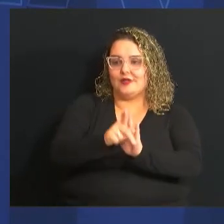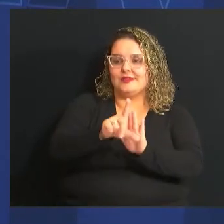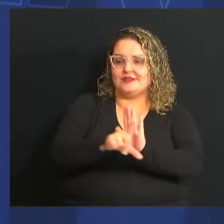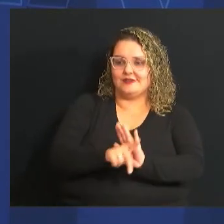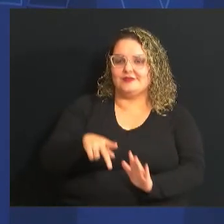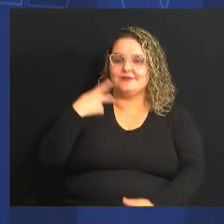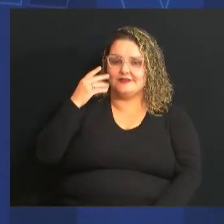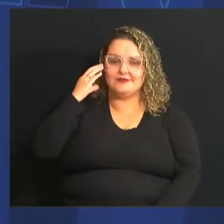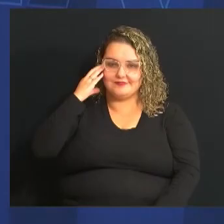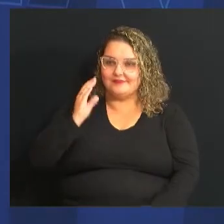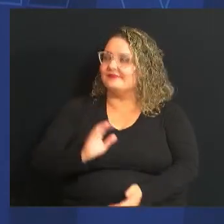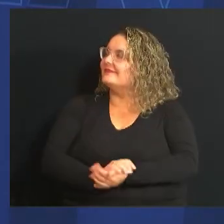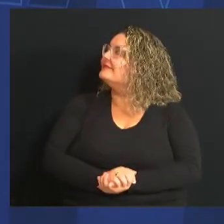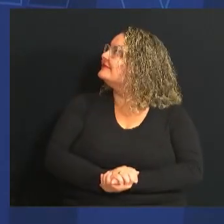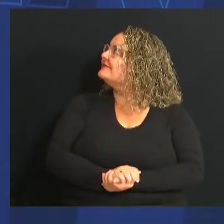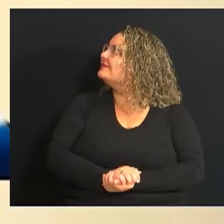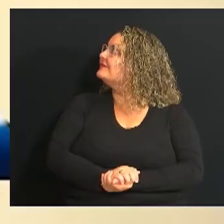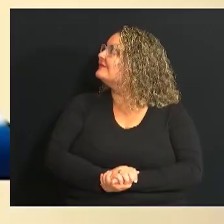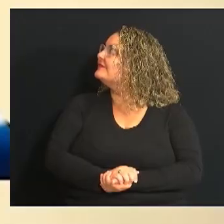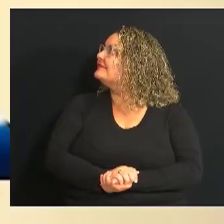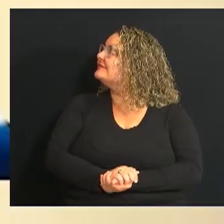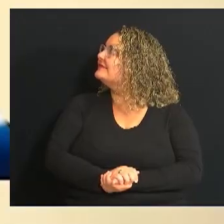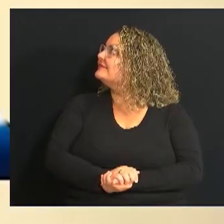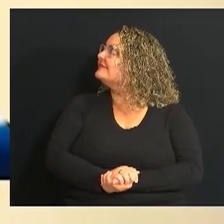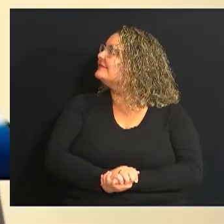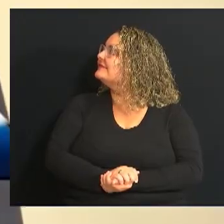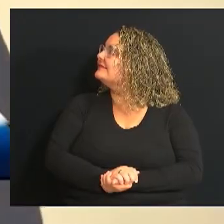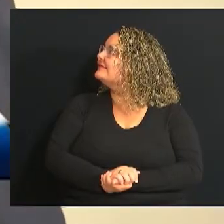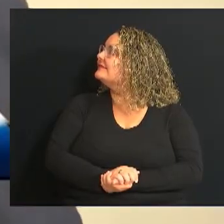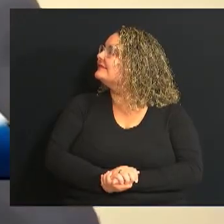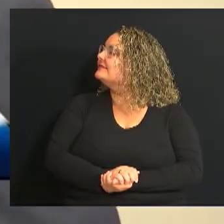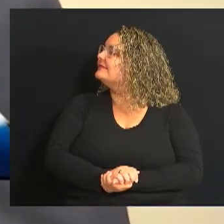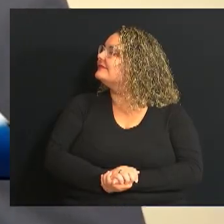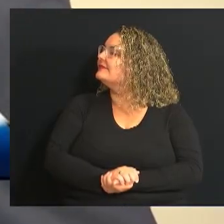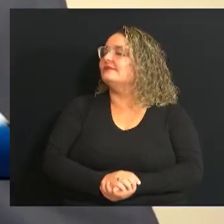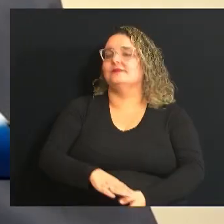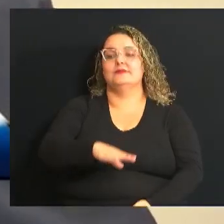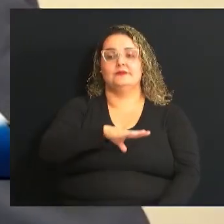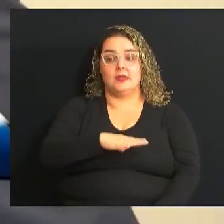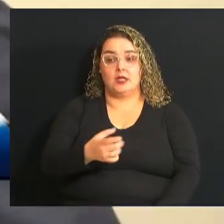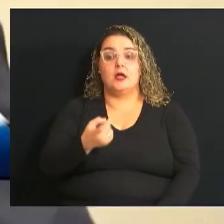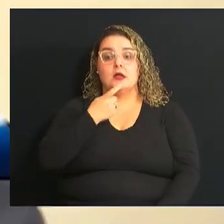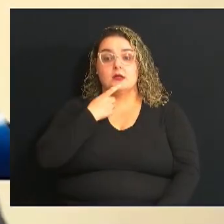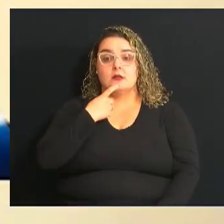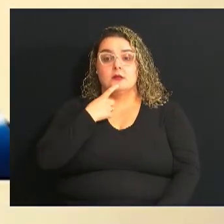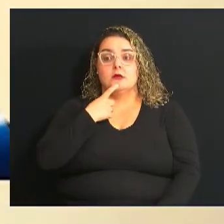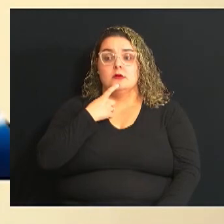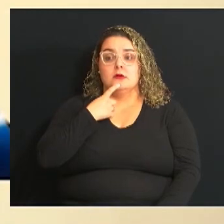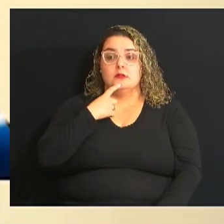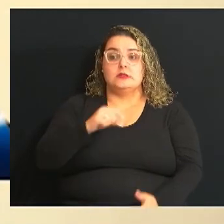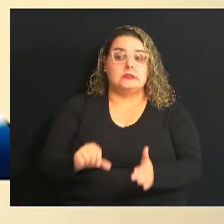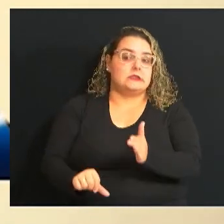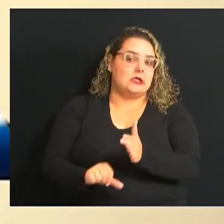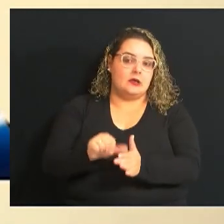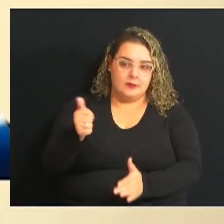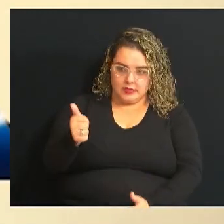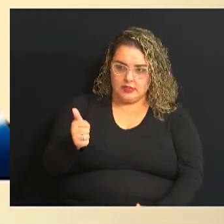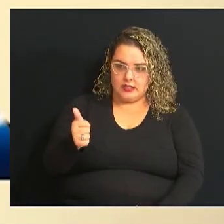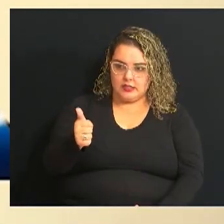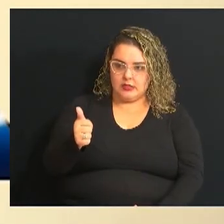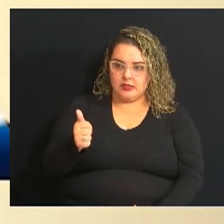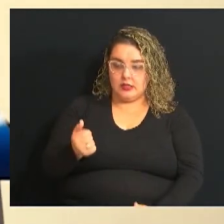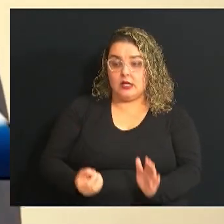espaço, então acaba unindo o útil ao agradável a quem gosta dos pets. Vereador, e hoje é uma necessidade, né? A gente vê,